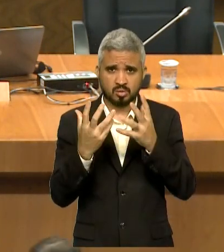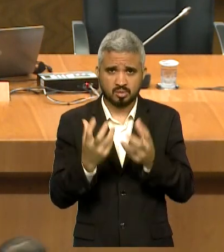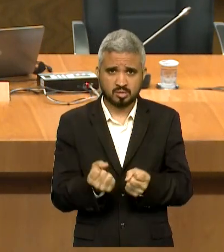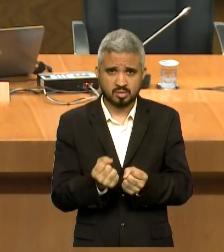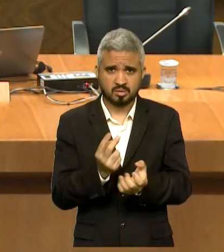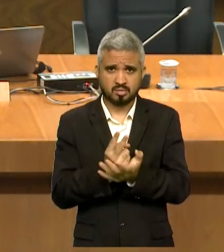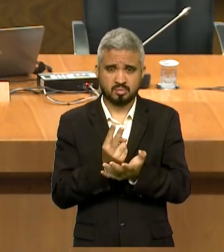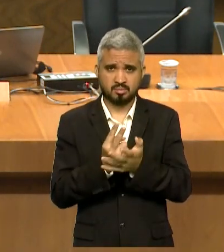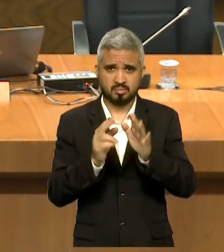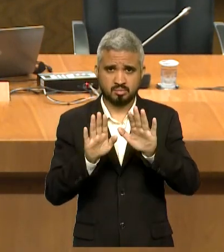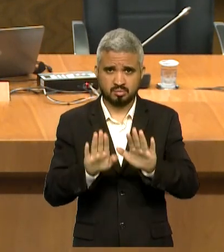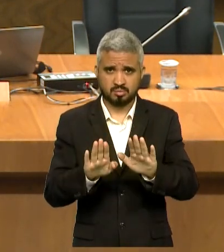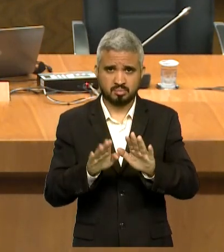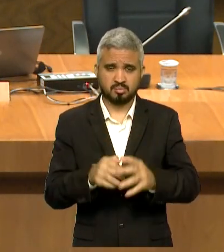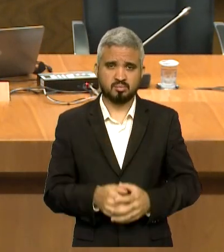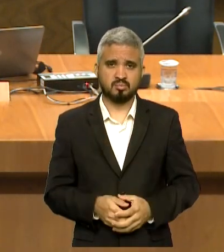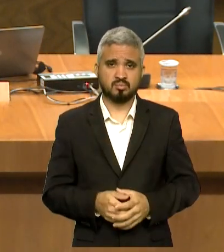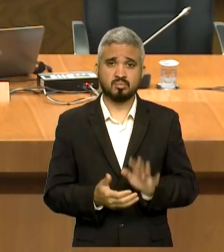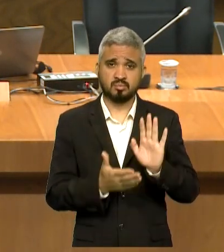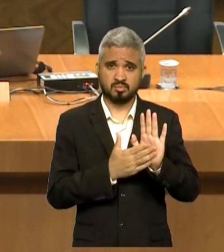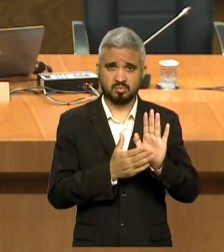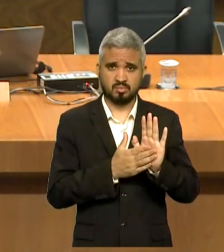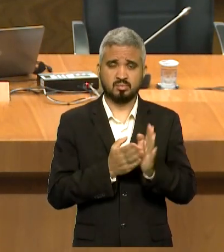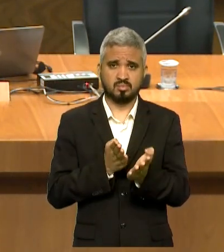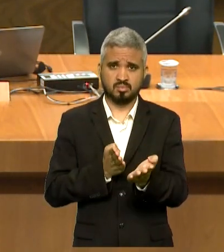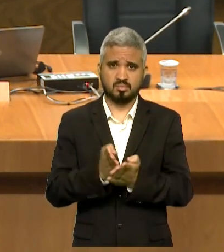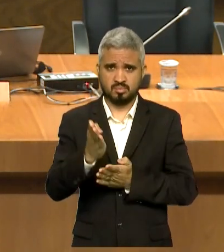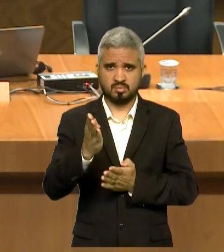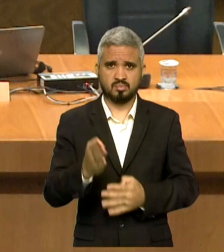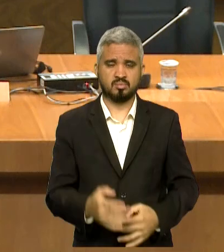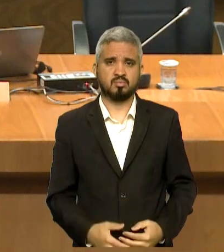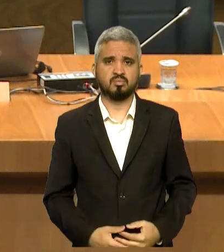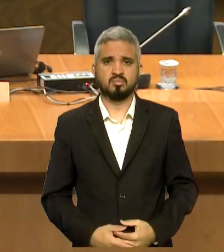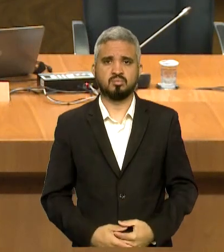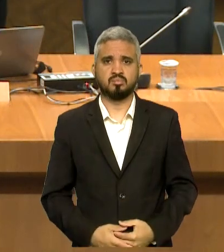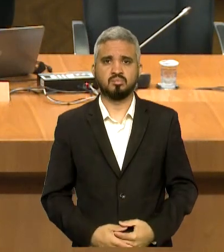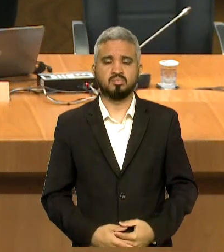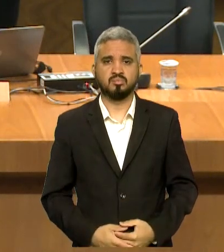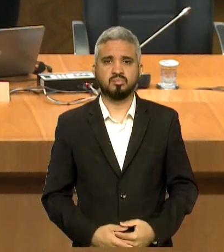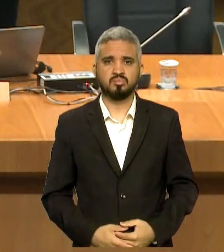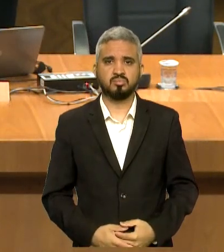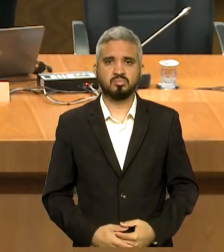como estão. Requerimento aprovado.